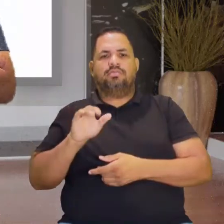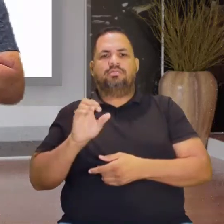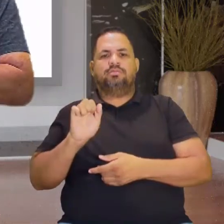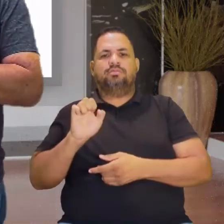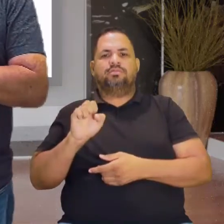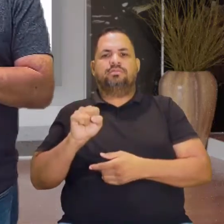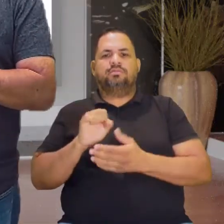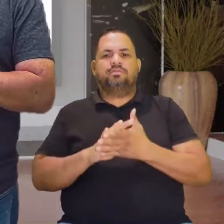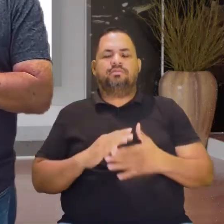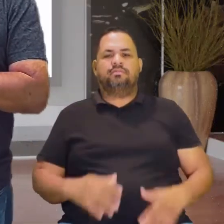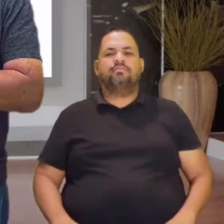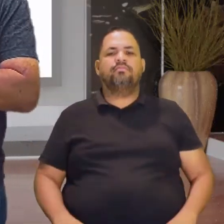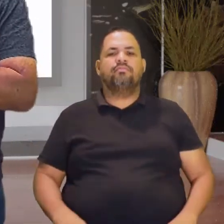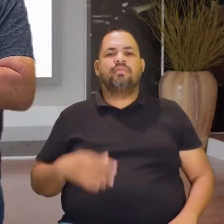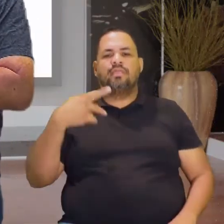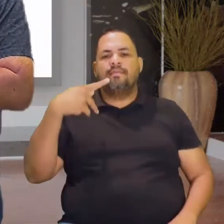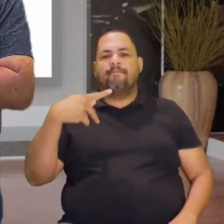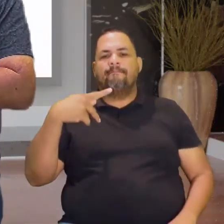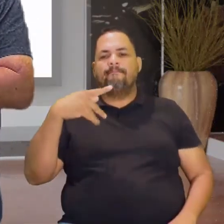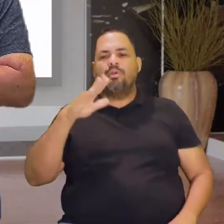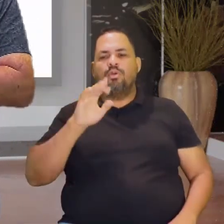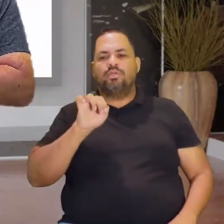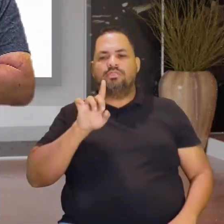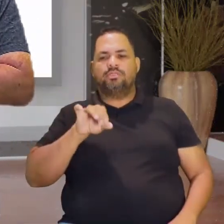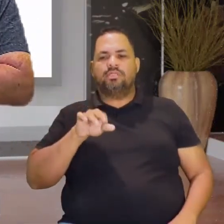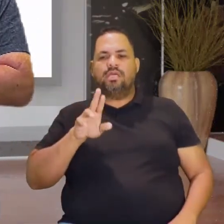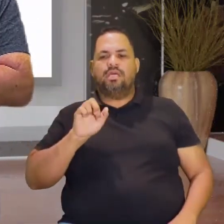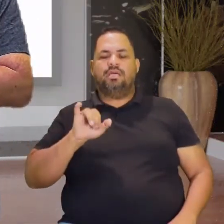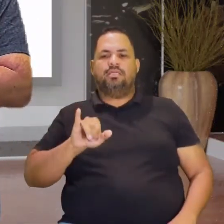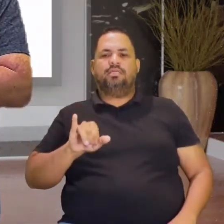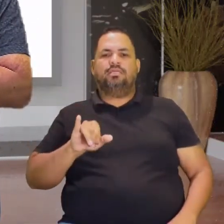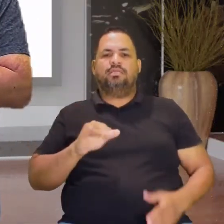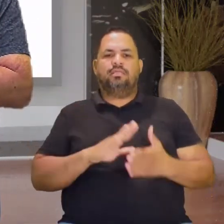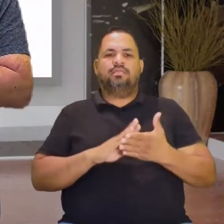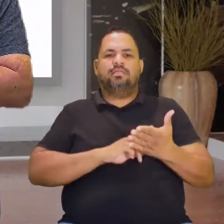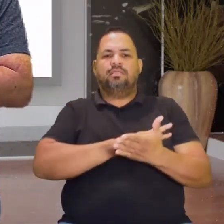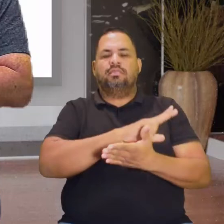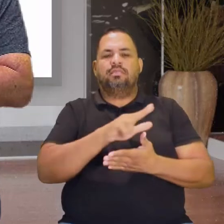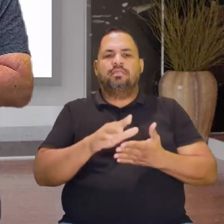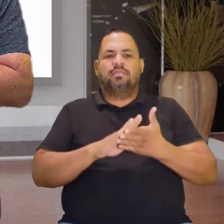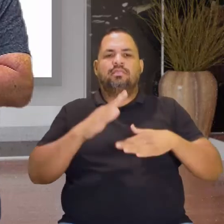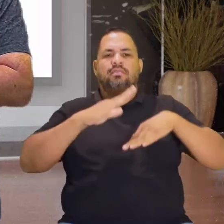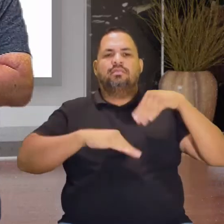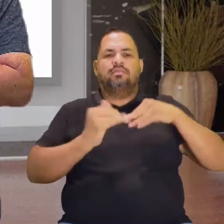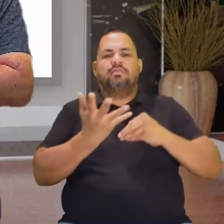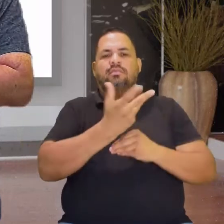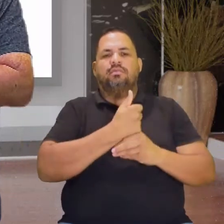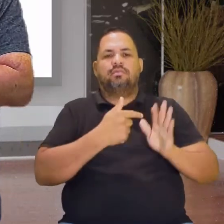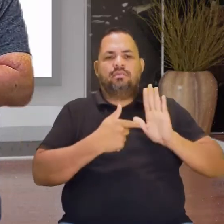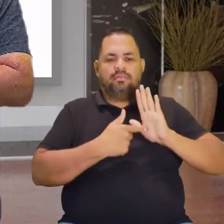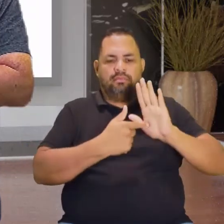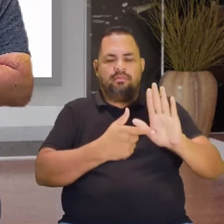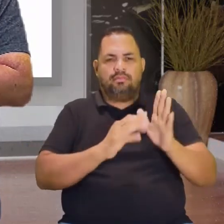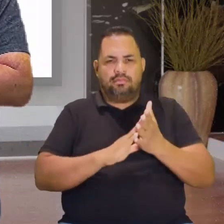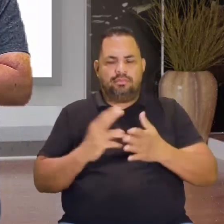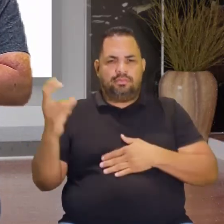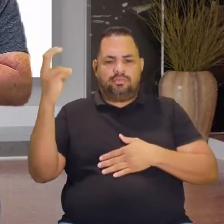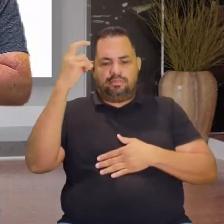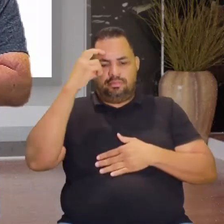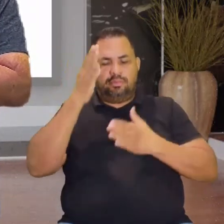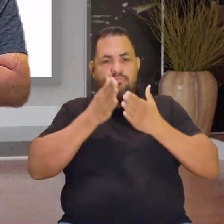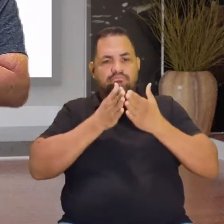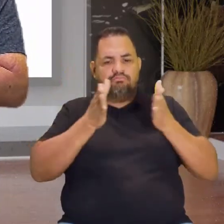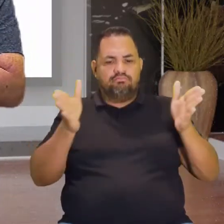fugiu agora... Portinari, né? Então, são muitos artistas brasileiros que destacaram a nossa cultura, abriu aí portas,